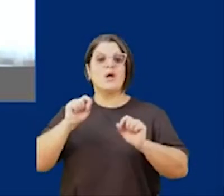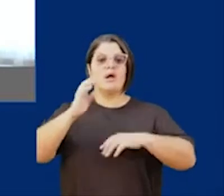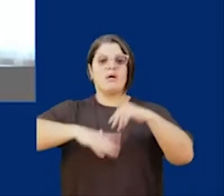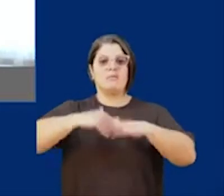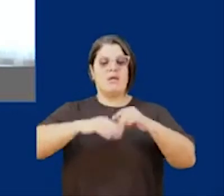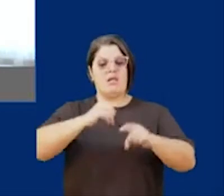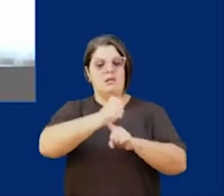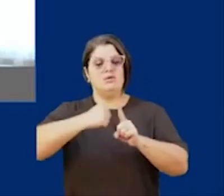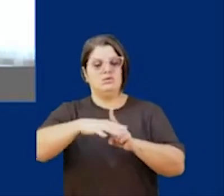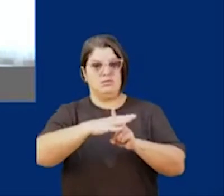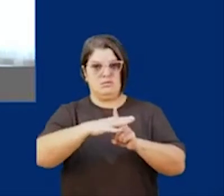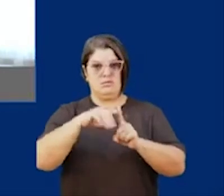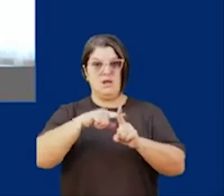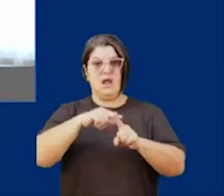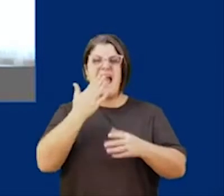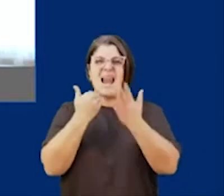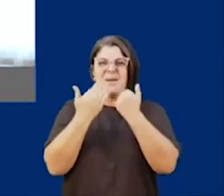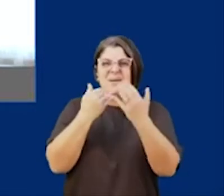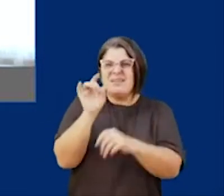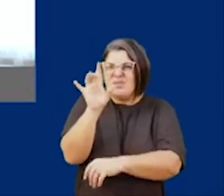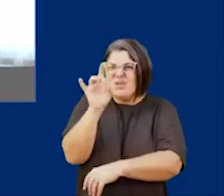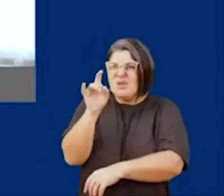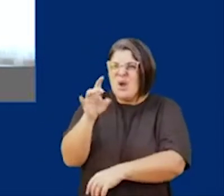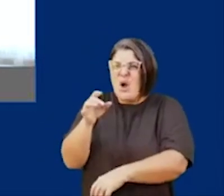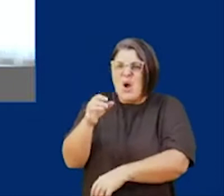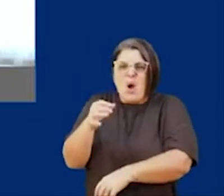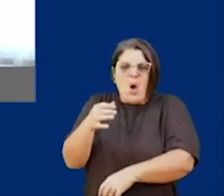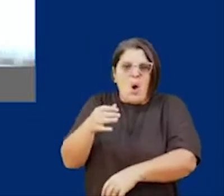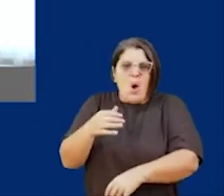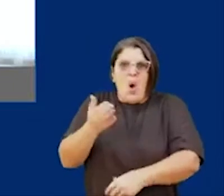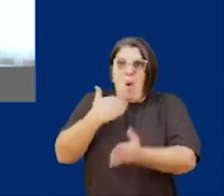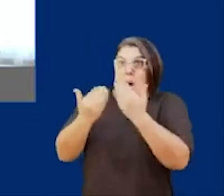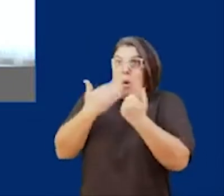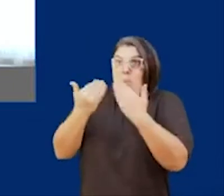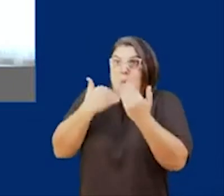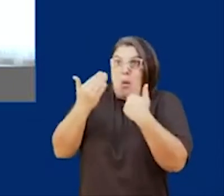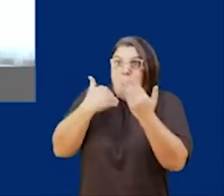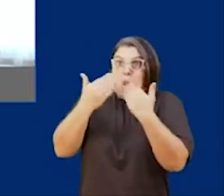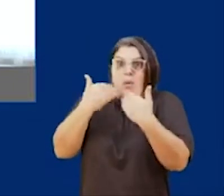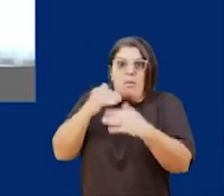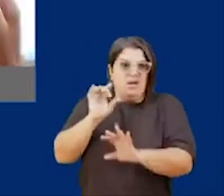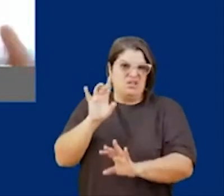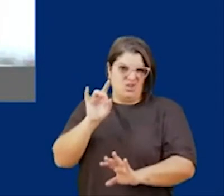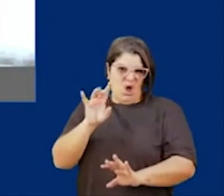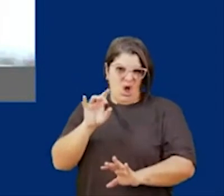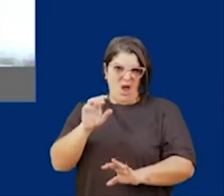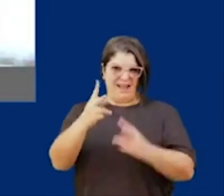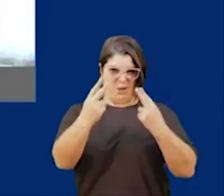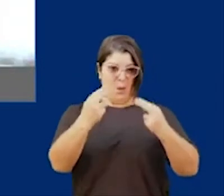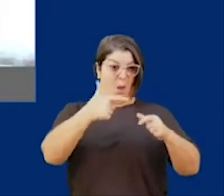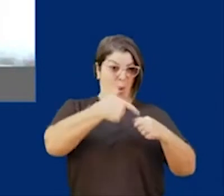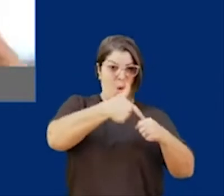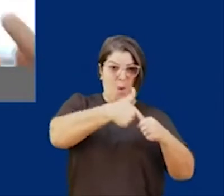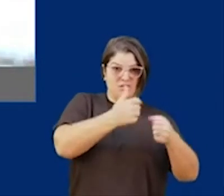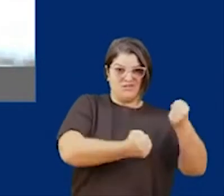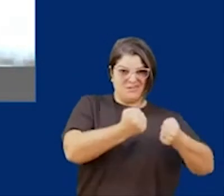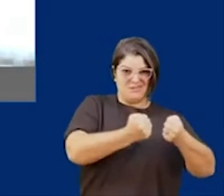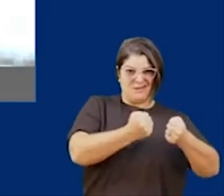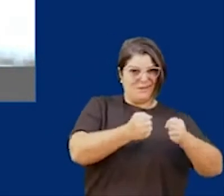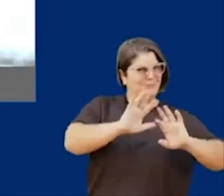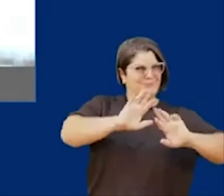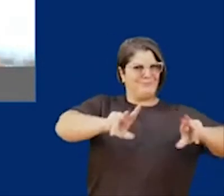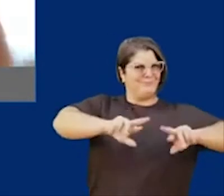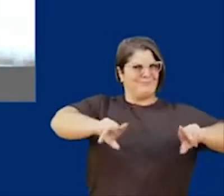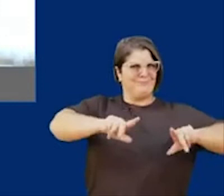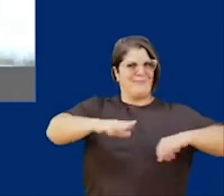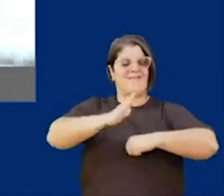A alimentação não é só encher o tanque da criança, como se fosse o combustível de um carro, né? A alimentação é muito mais, ela fala do afeto,